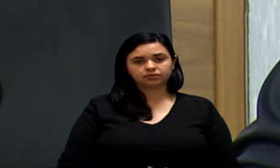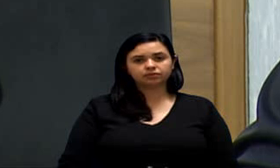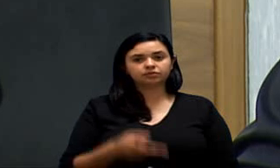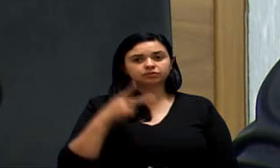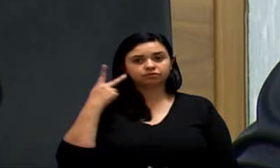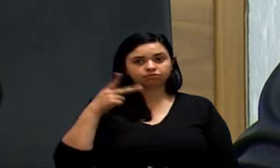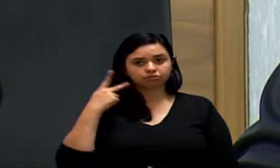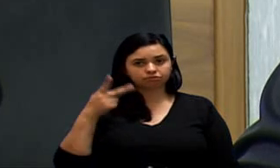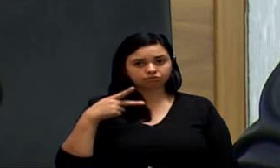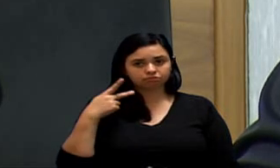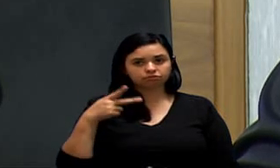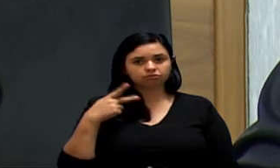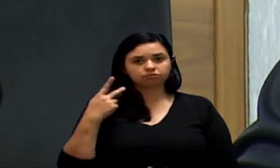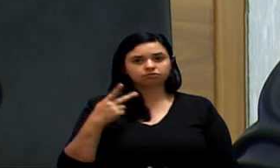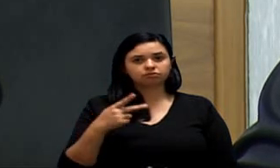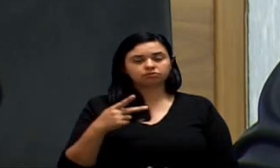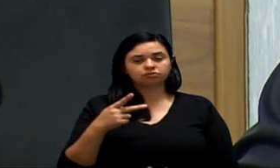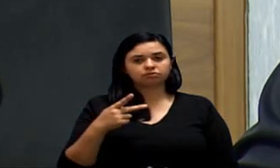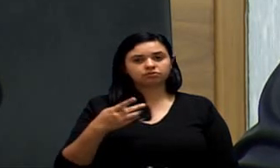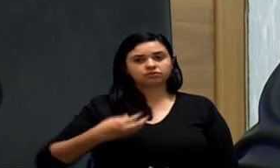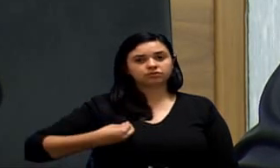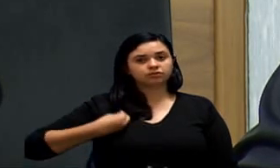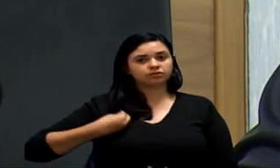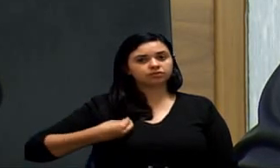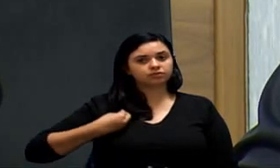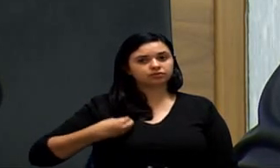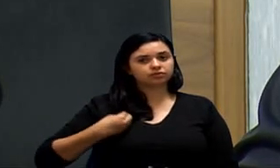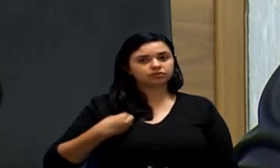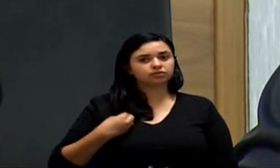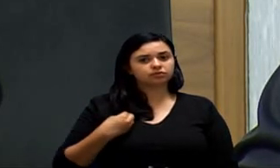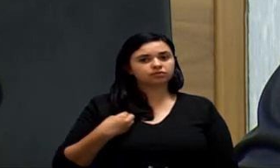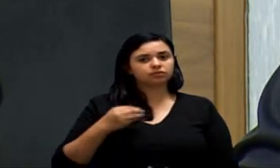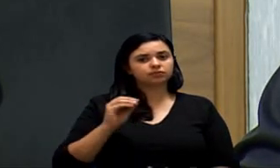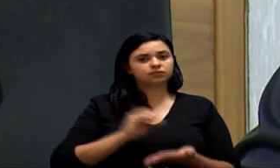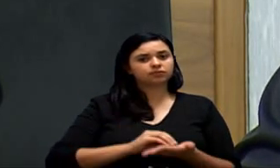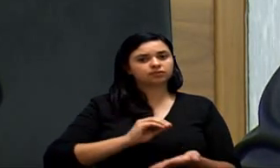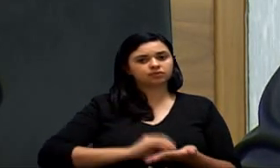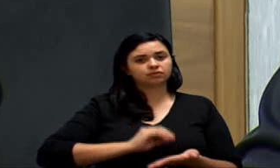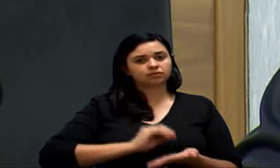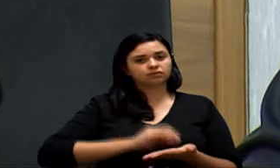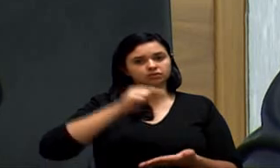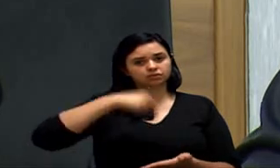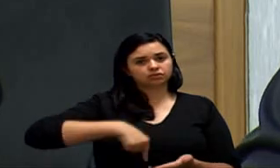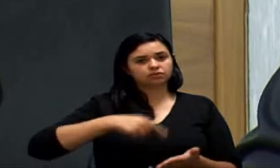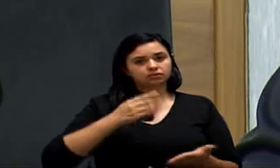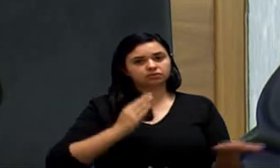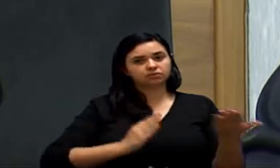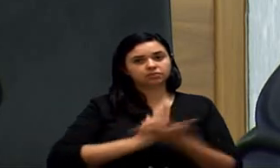Senhores vereadores, não temos o número regimental para que nós possamos aprovar o projeto.